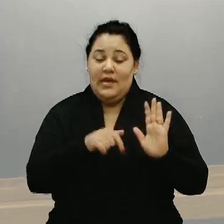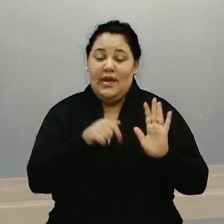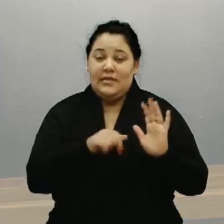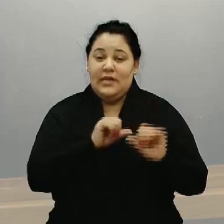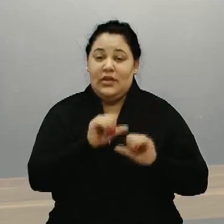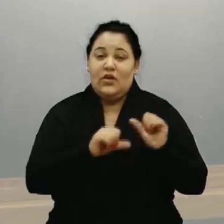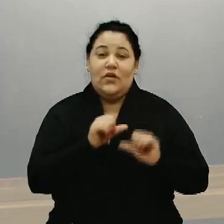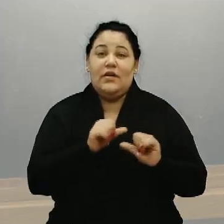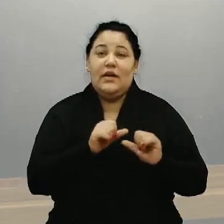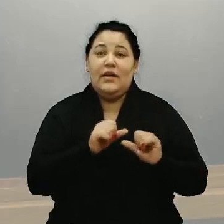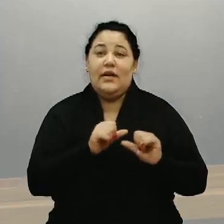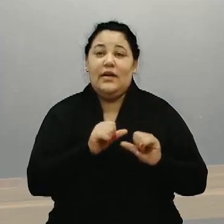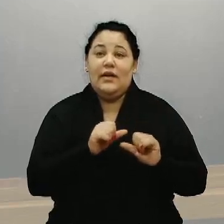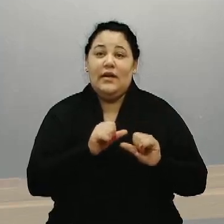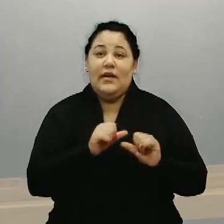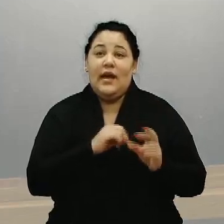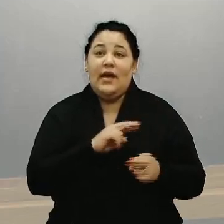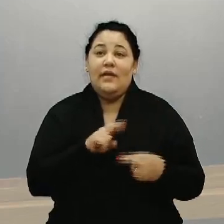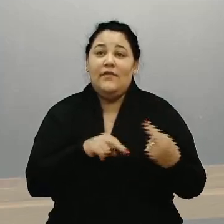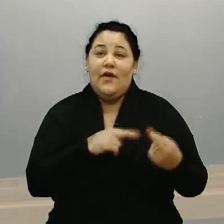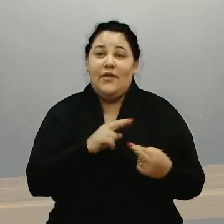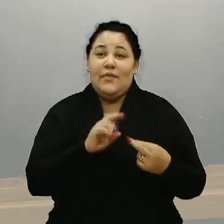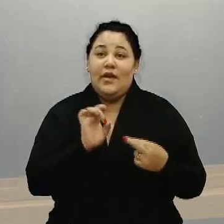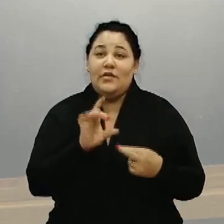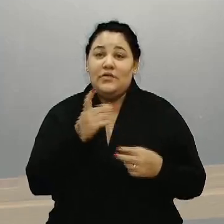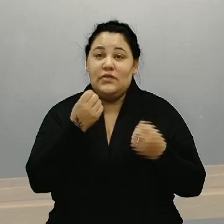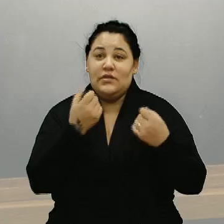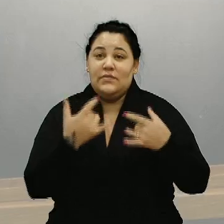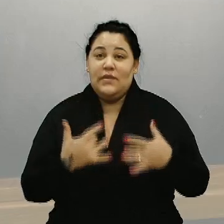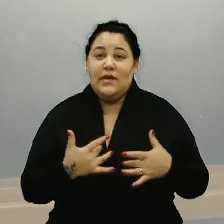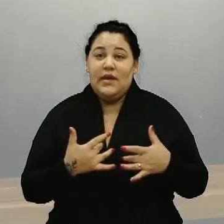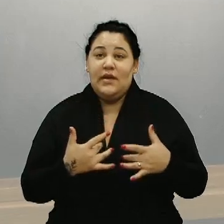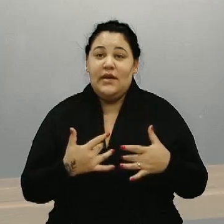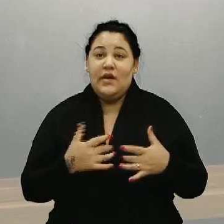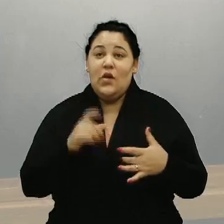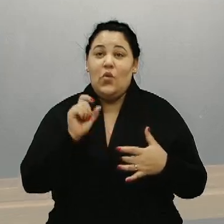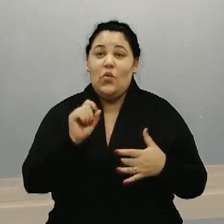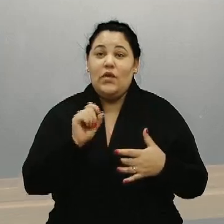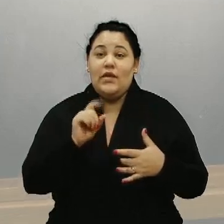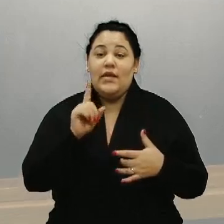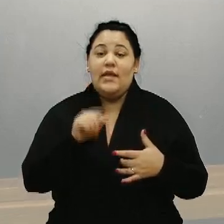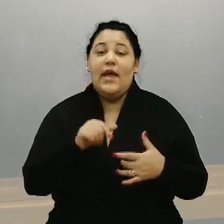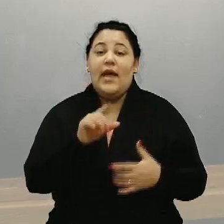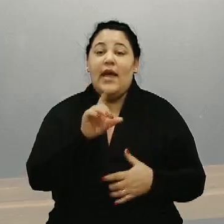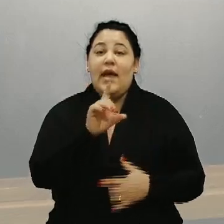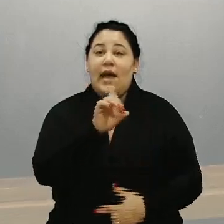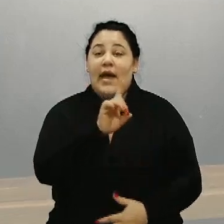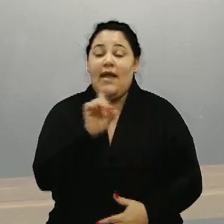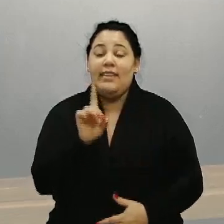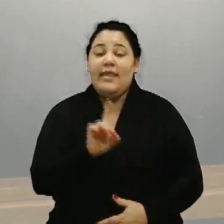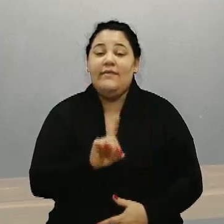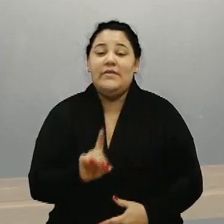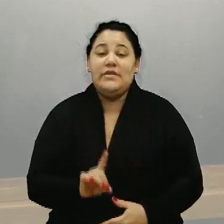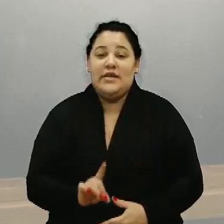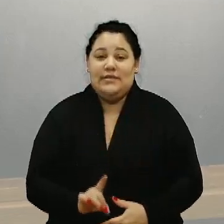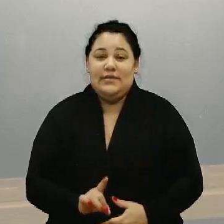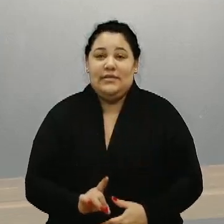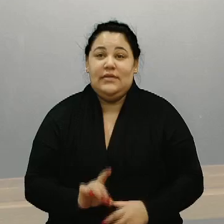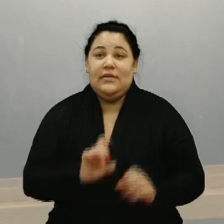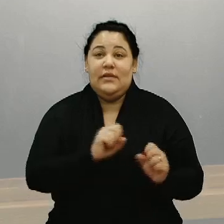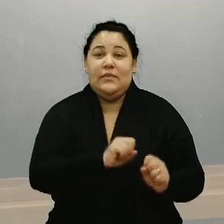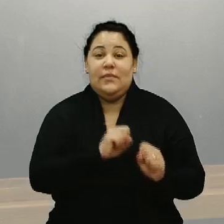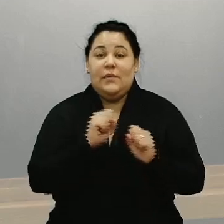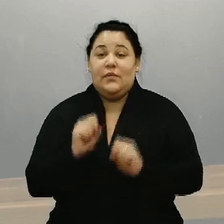ela simplesmente diz o que é a deficiência para poder ter